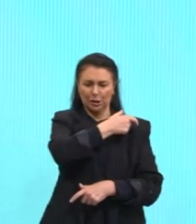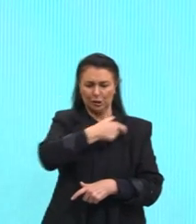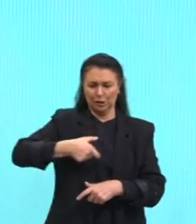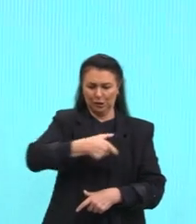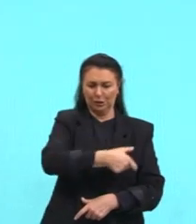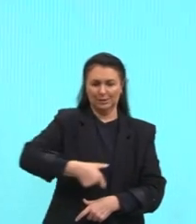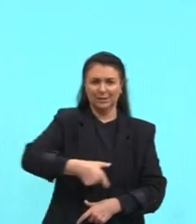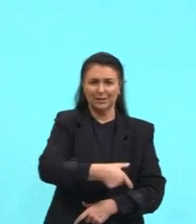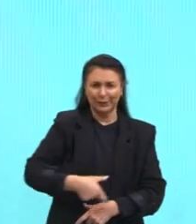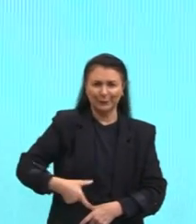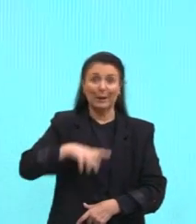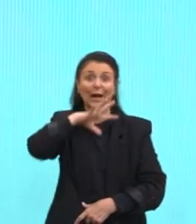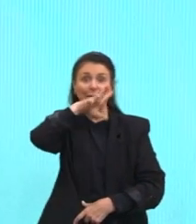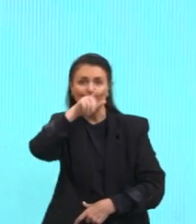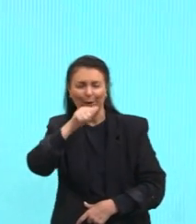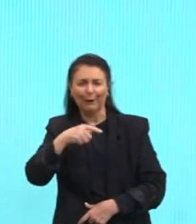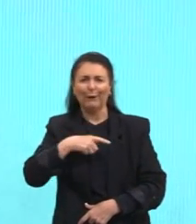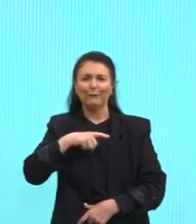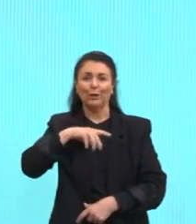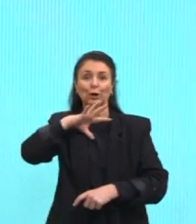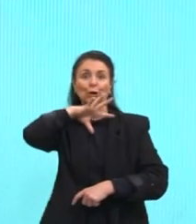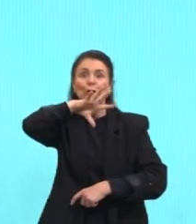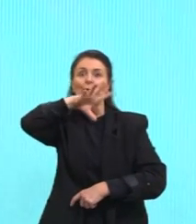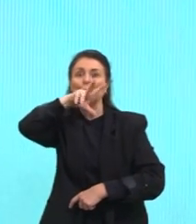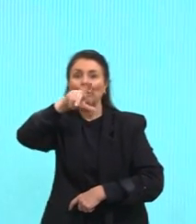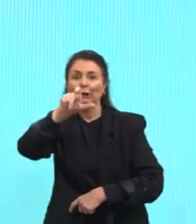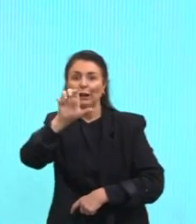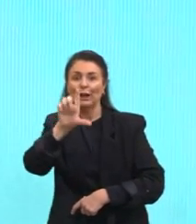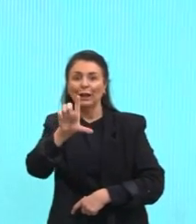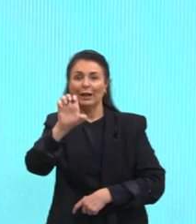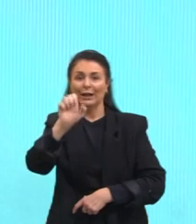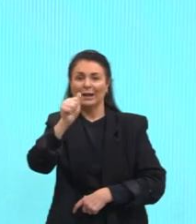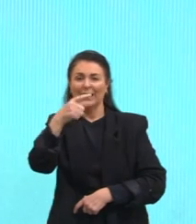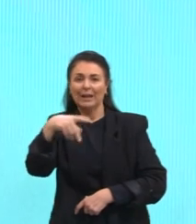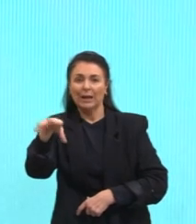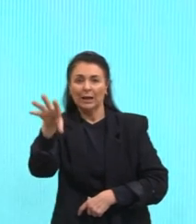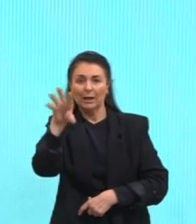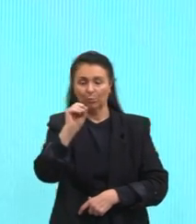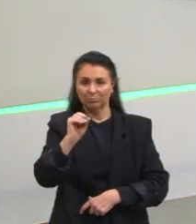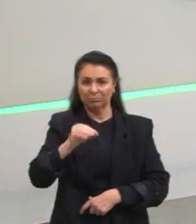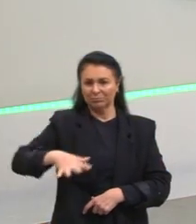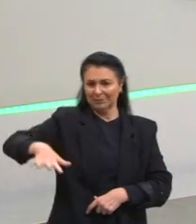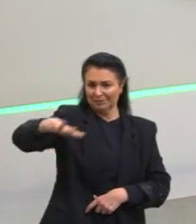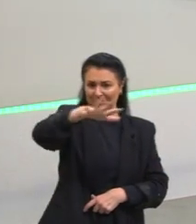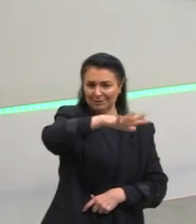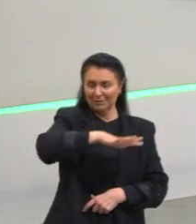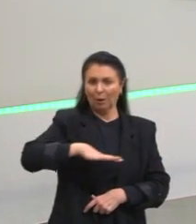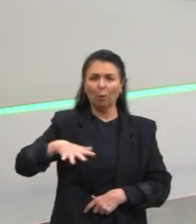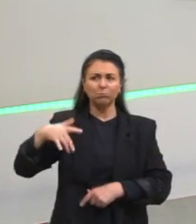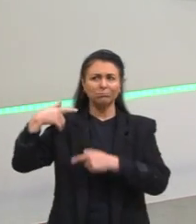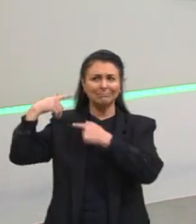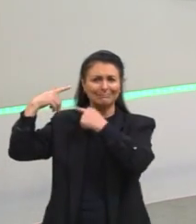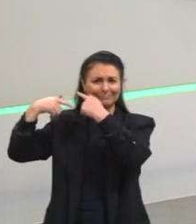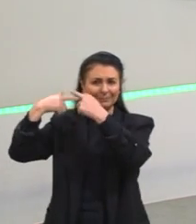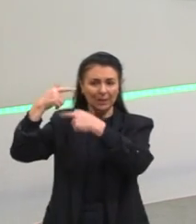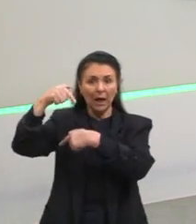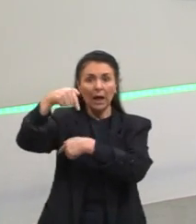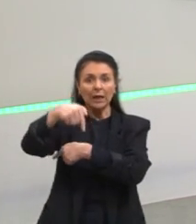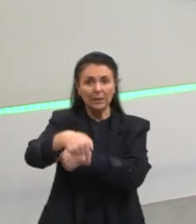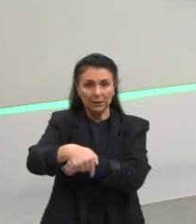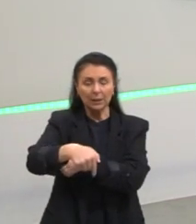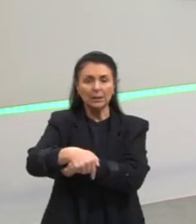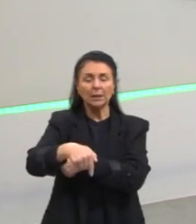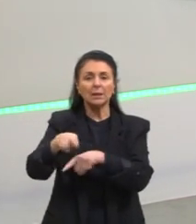animais mais mas plásticos né vamos dizer assim mas ela também acontece na América do Sul aqui por exemplo